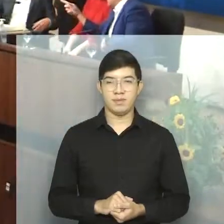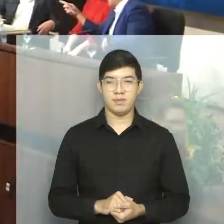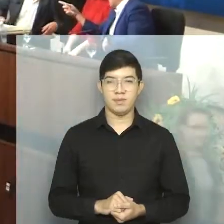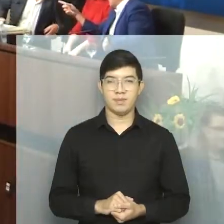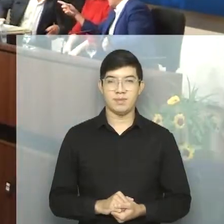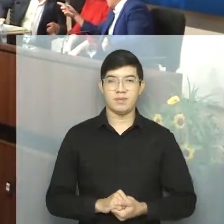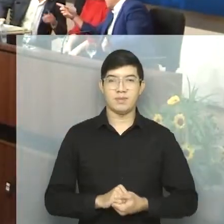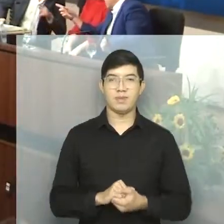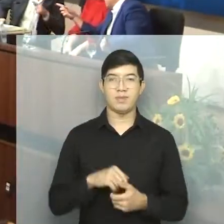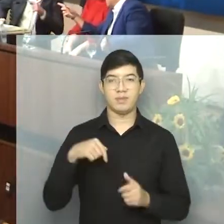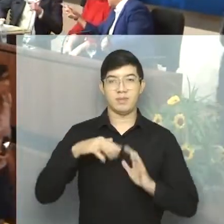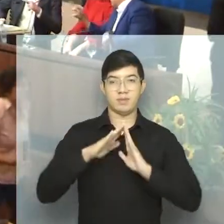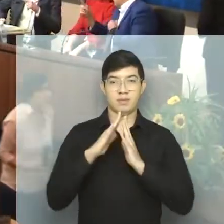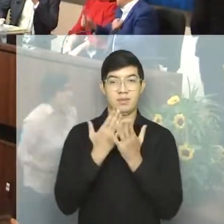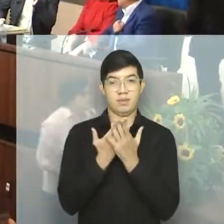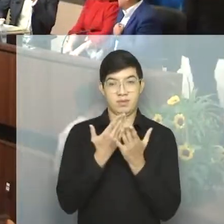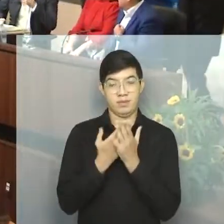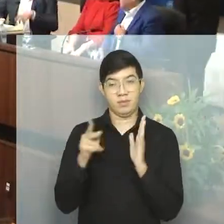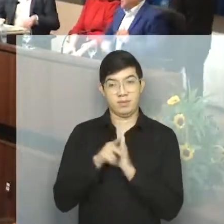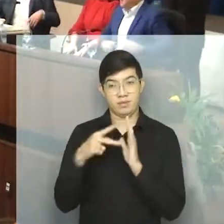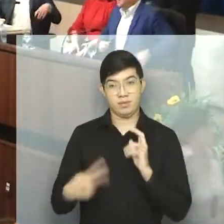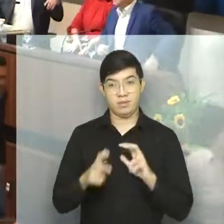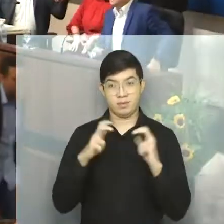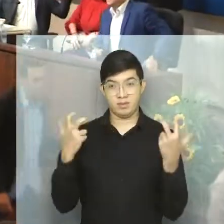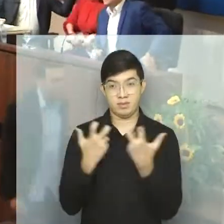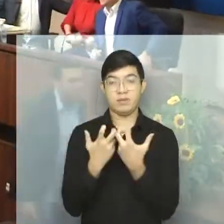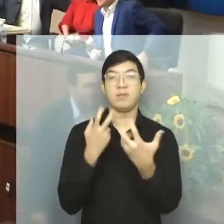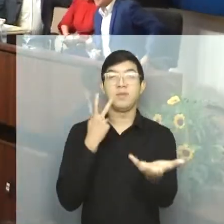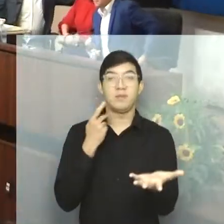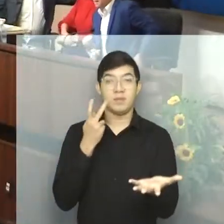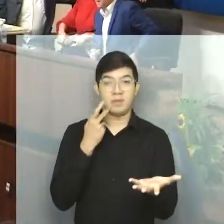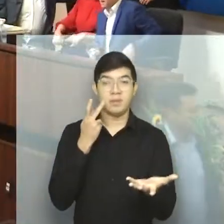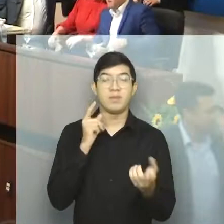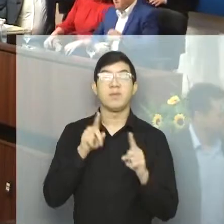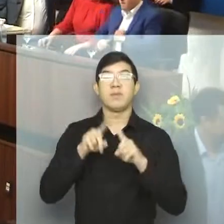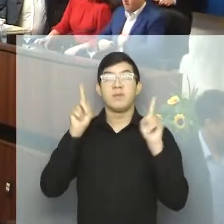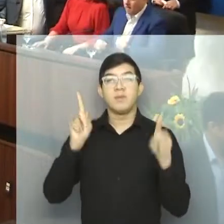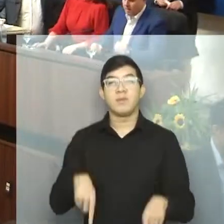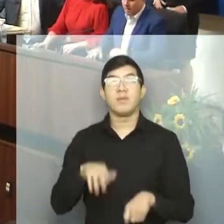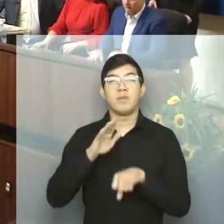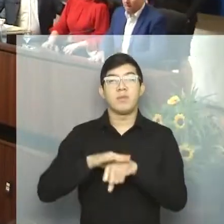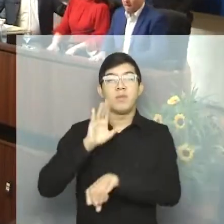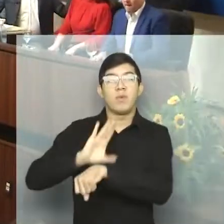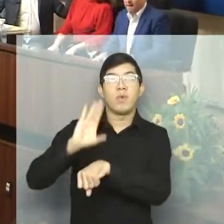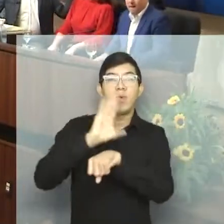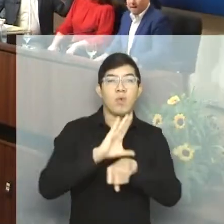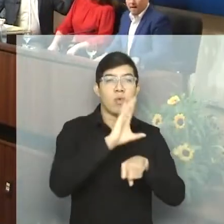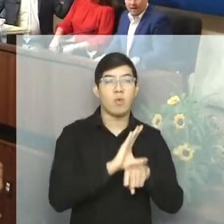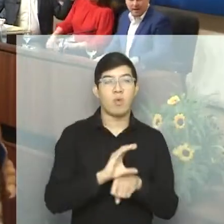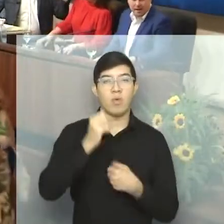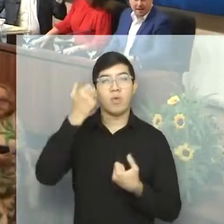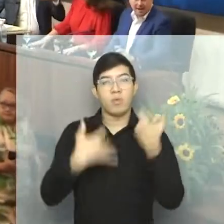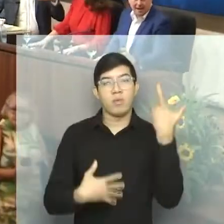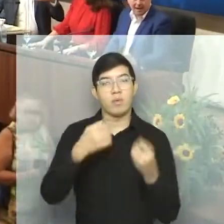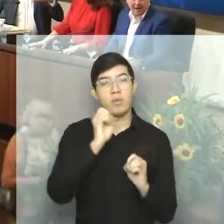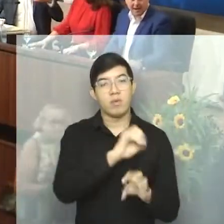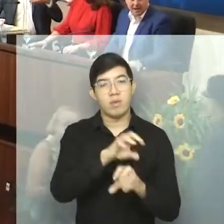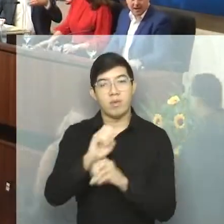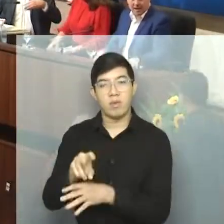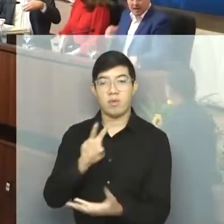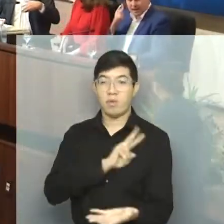A Escola do Parlamento foi criada com o escopo de ofertar cursos e treinamentos aos